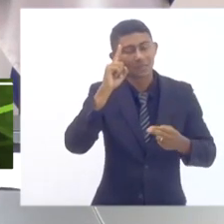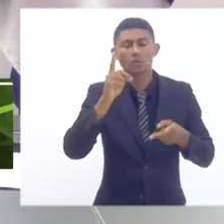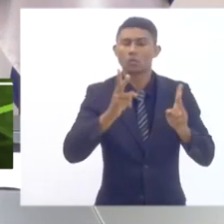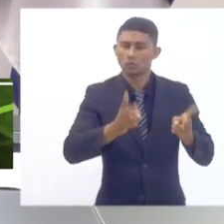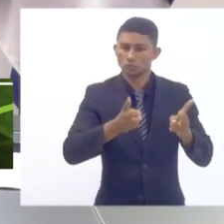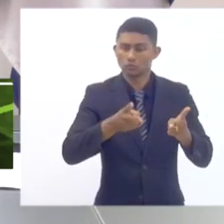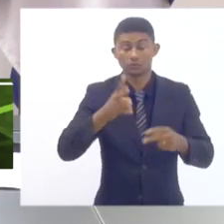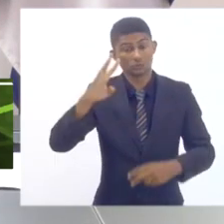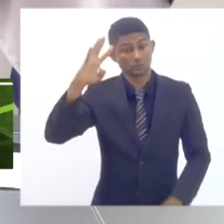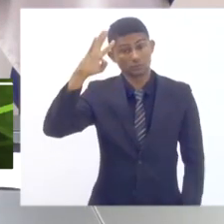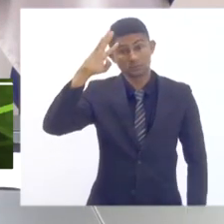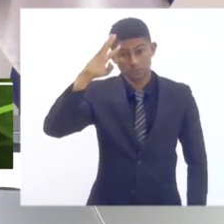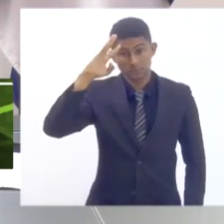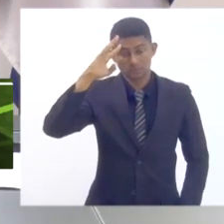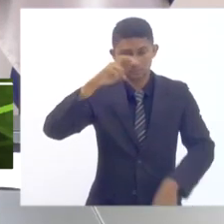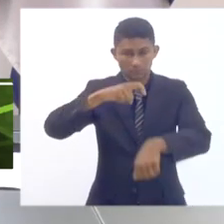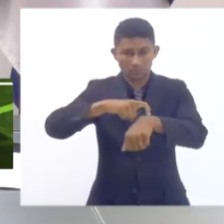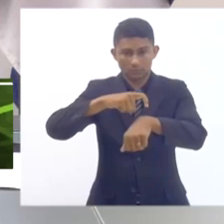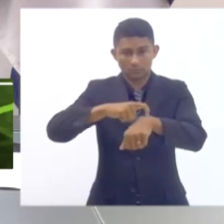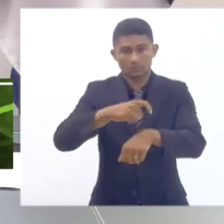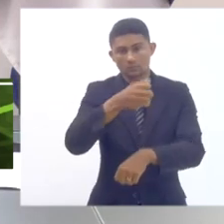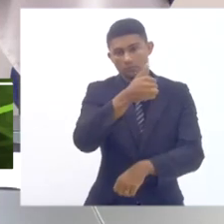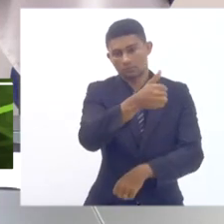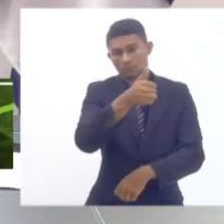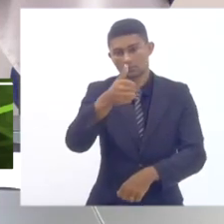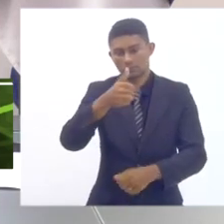quarta-feiras, a partir das 11 horas.